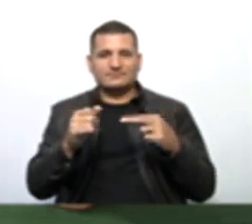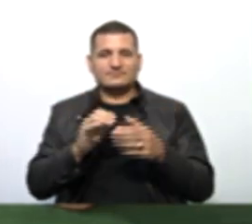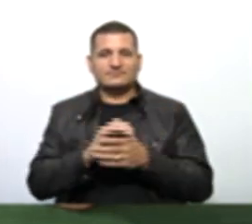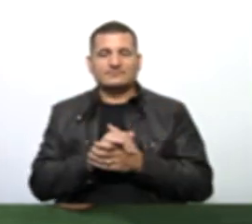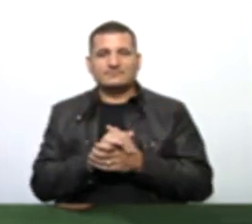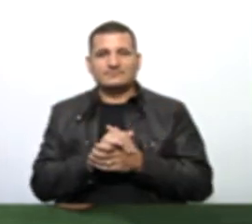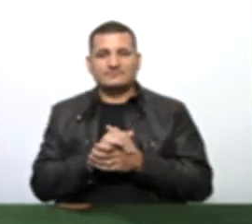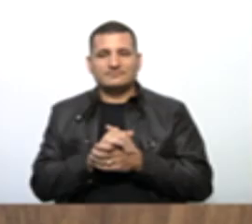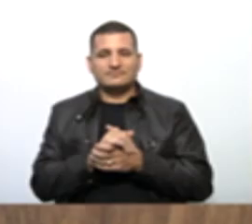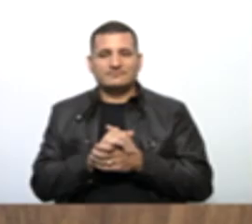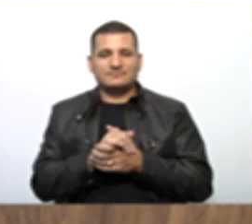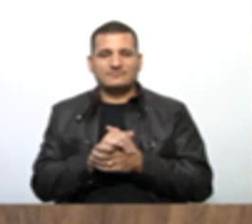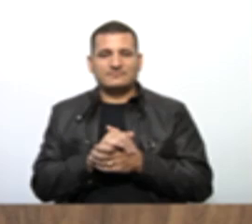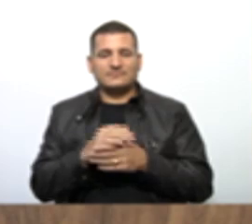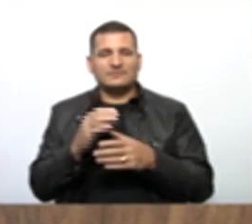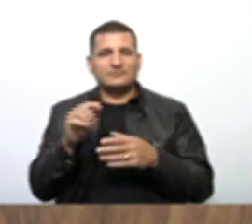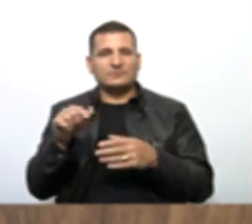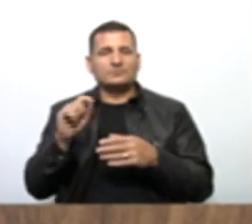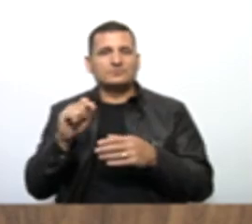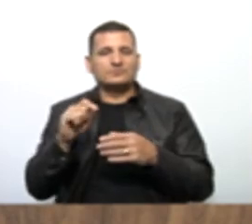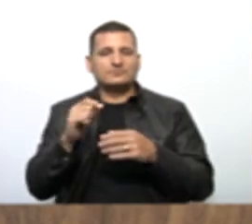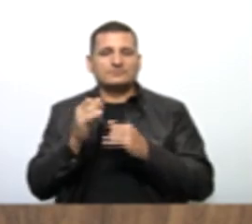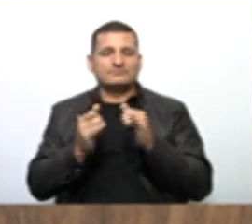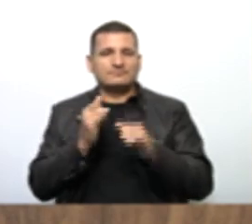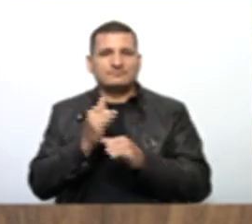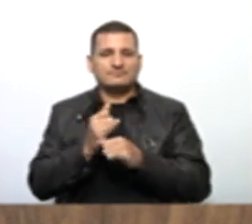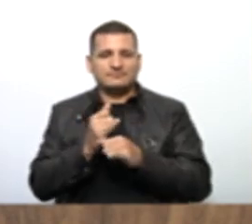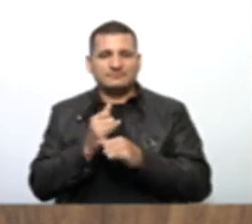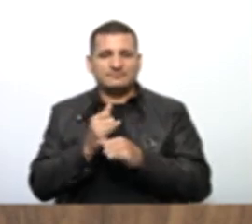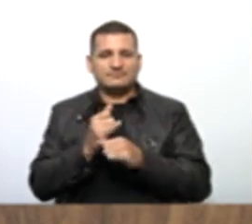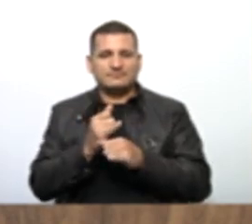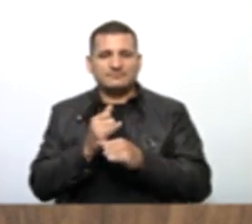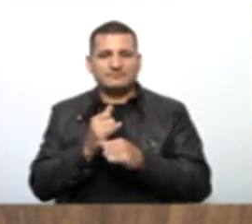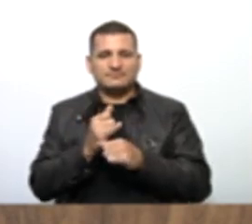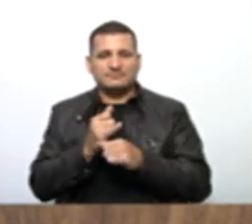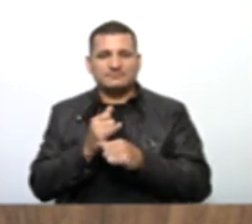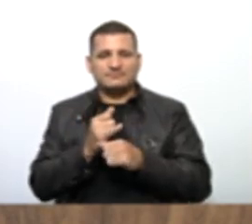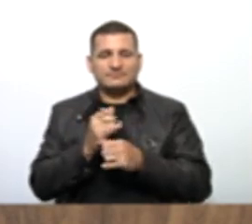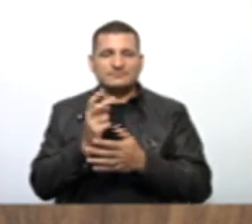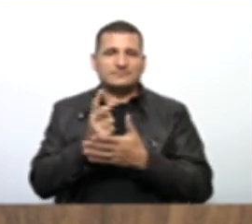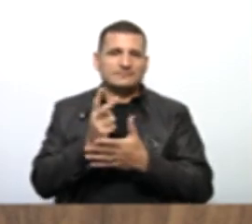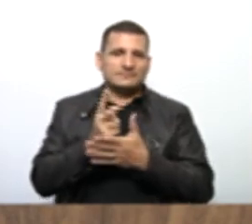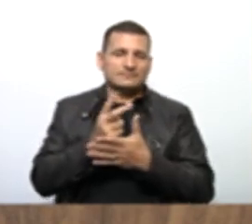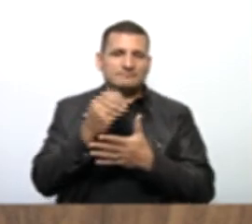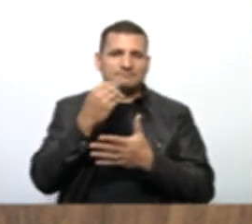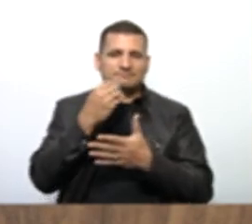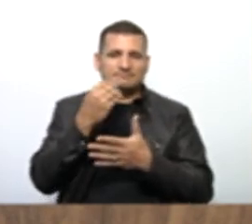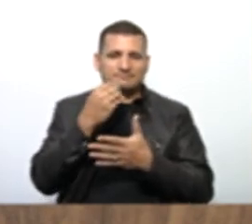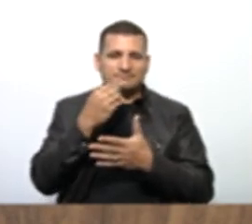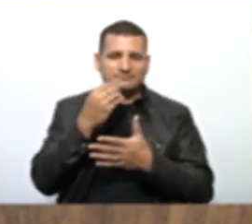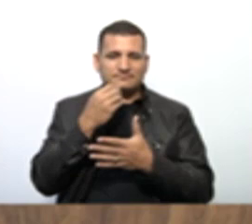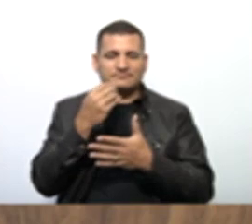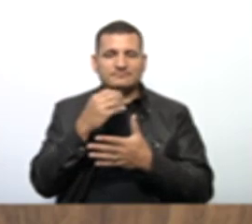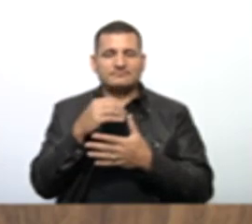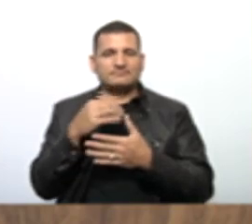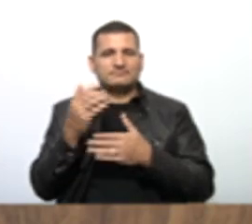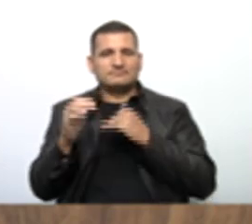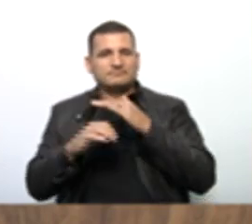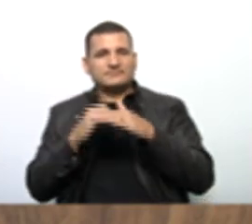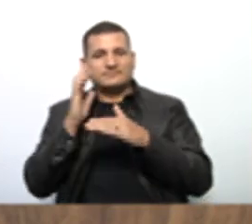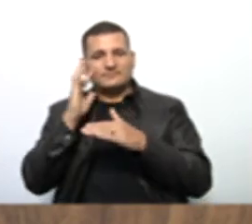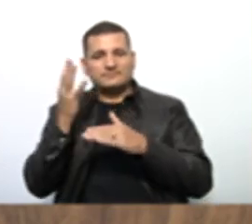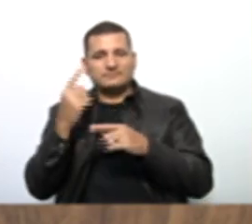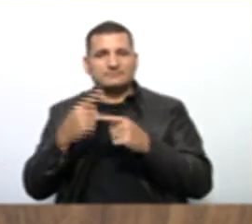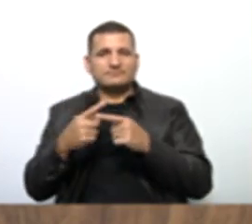e aí a gente acaba sofrendo com esse time internet sempre vai ser de baixa qualidade até que a operadora resolva isso que esse é um problema